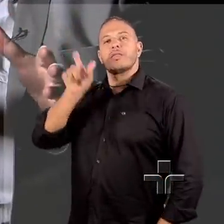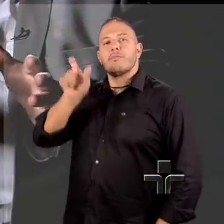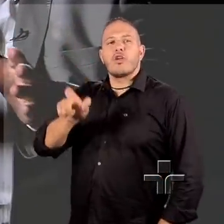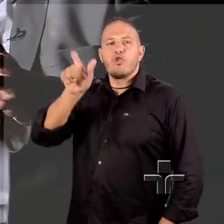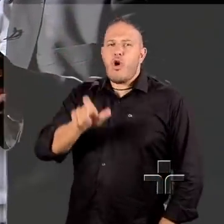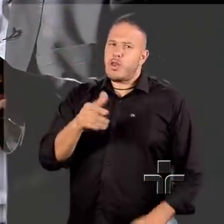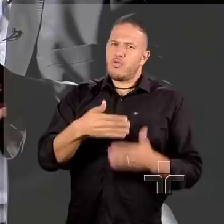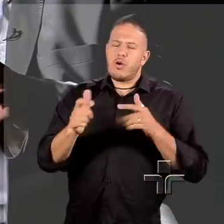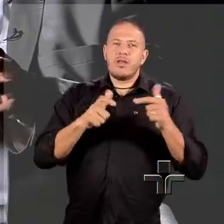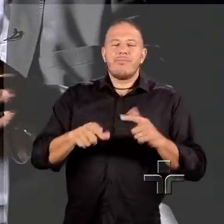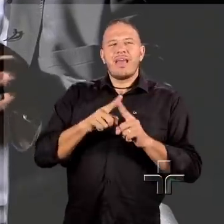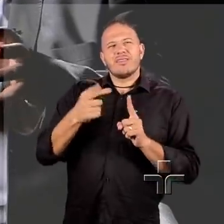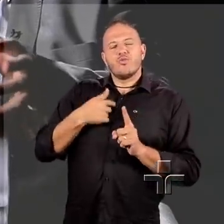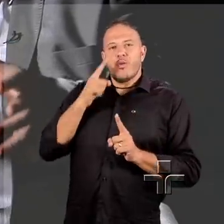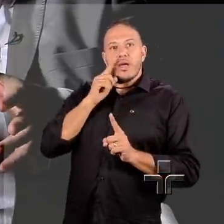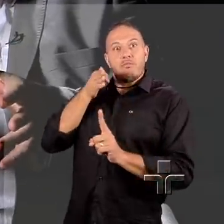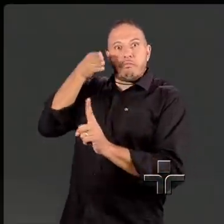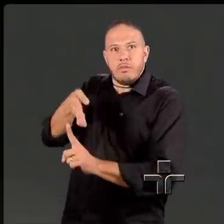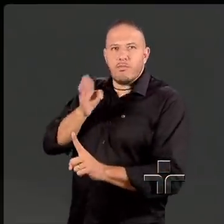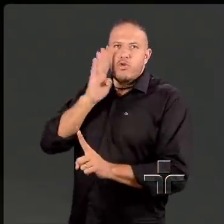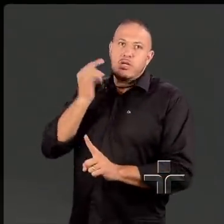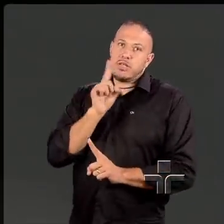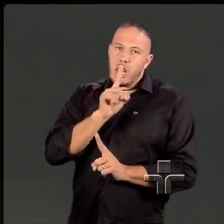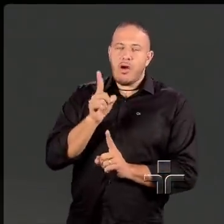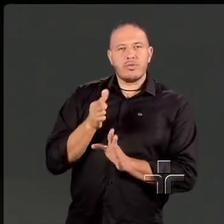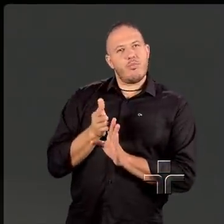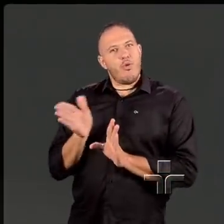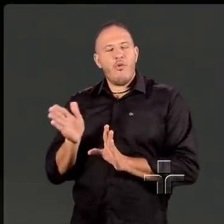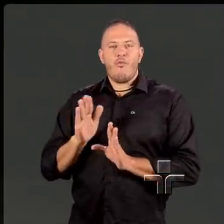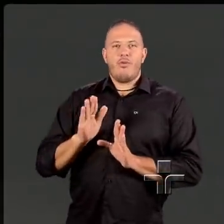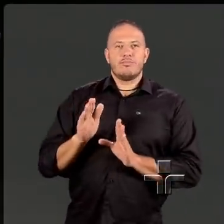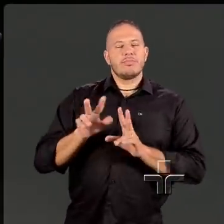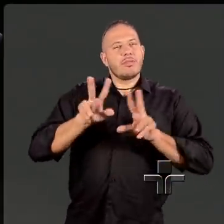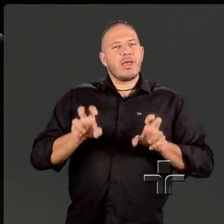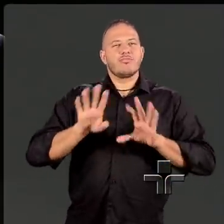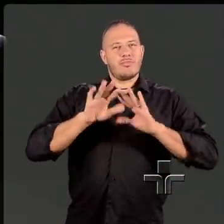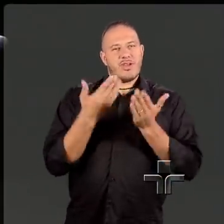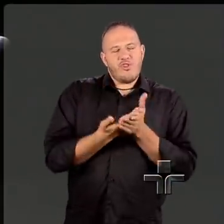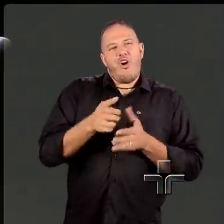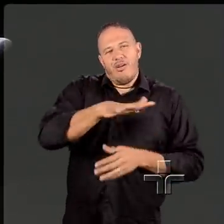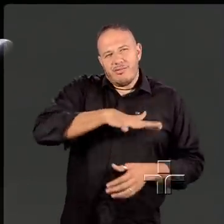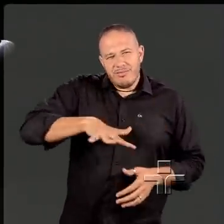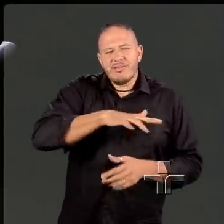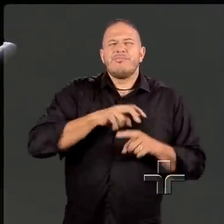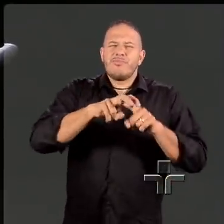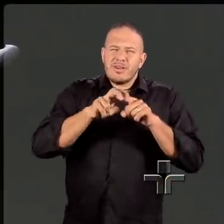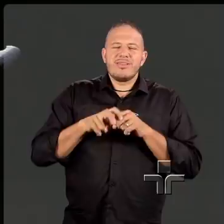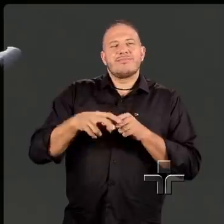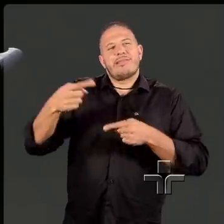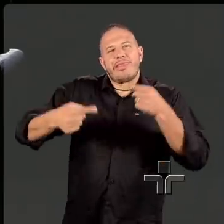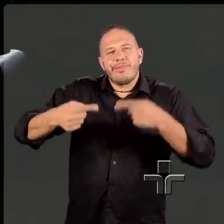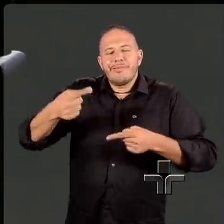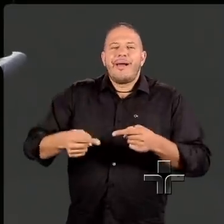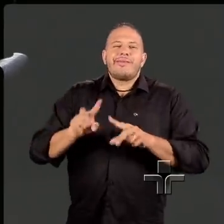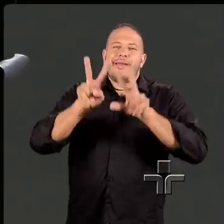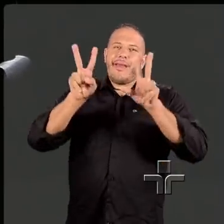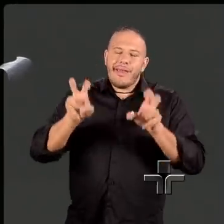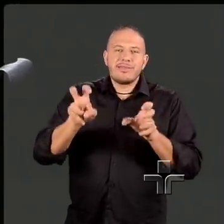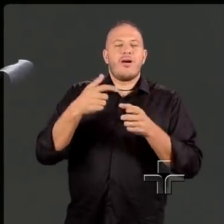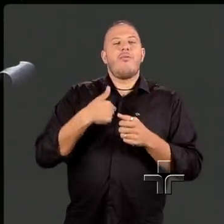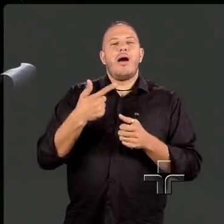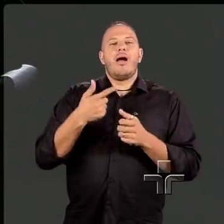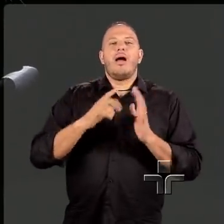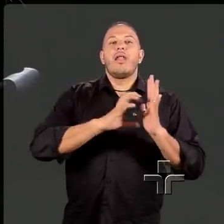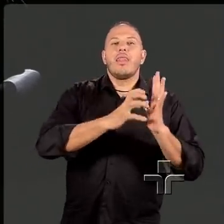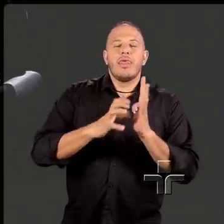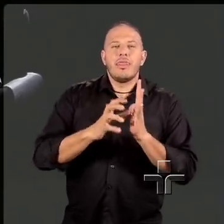lugar, mas ele é lateral em relação à função da escola pública numa república. Por isso, os debates em relação à partidarização